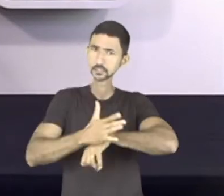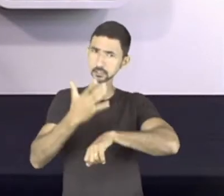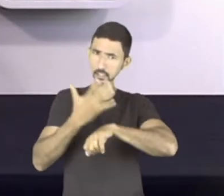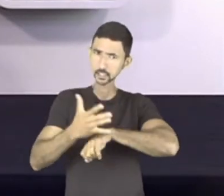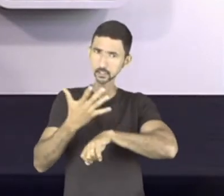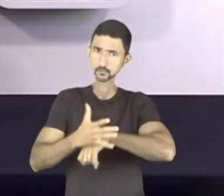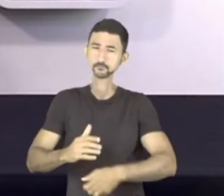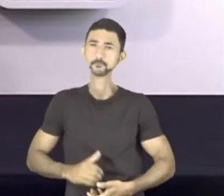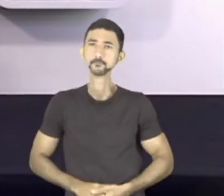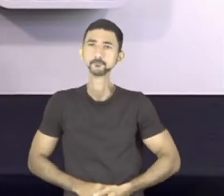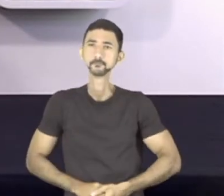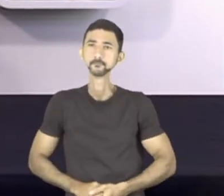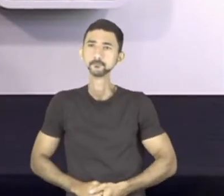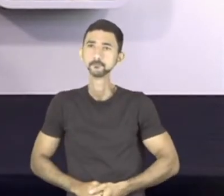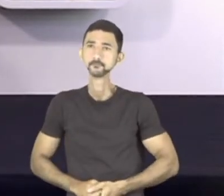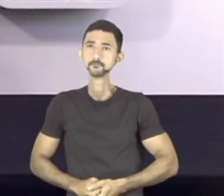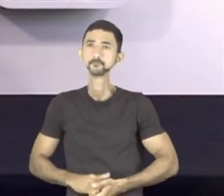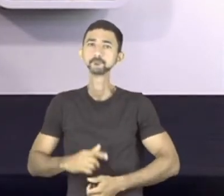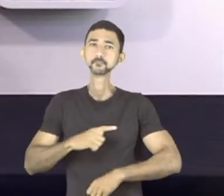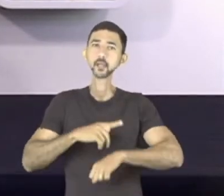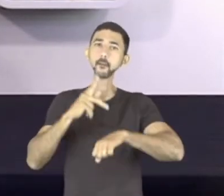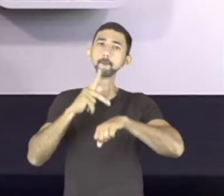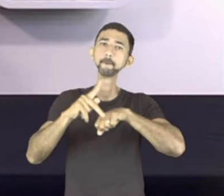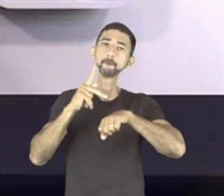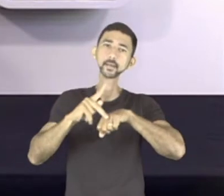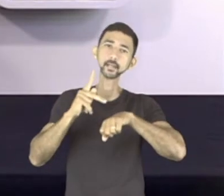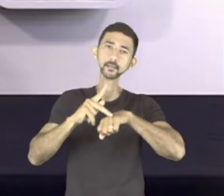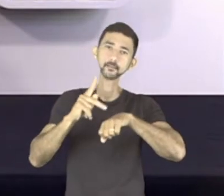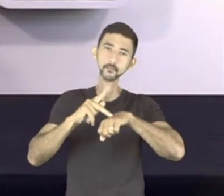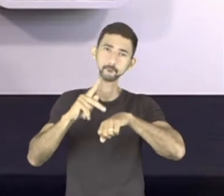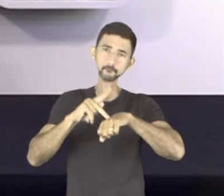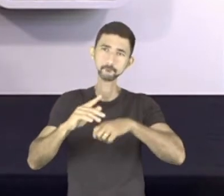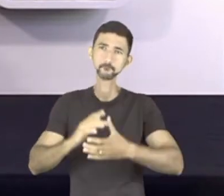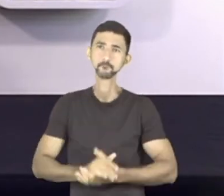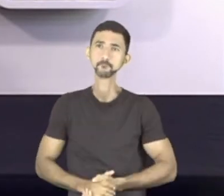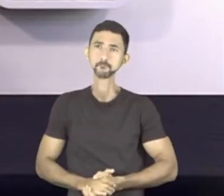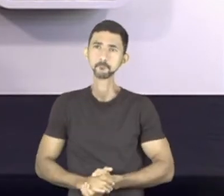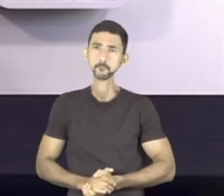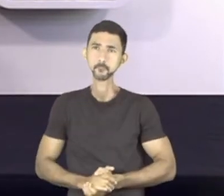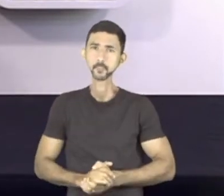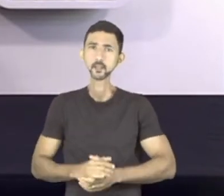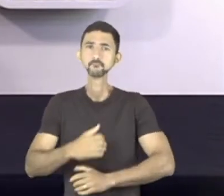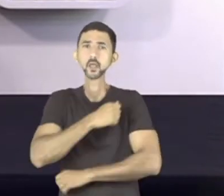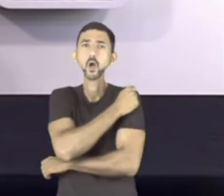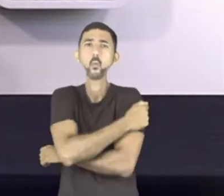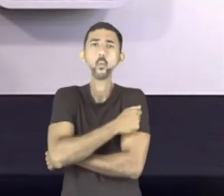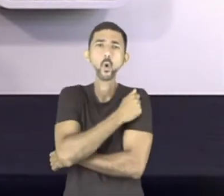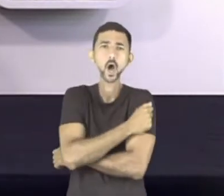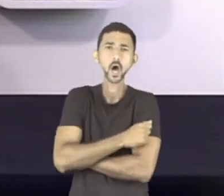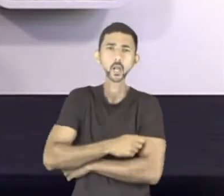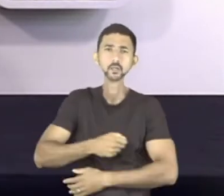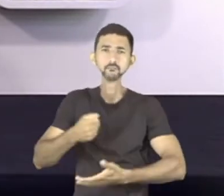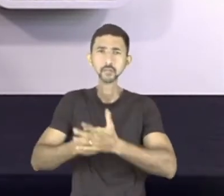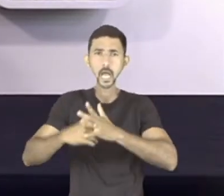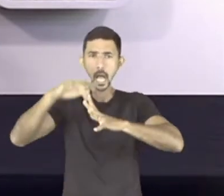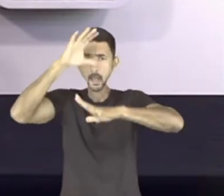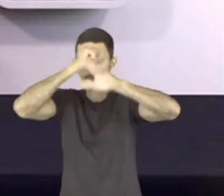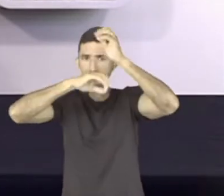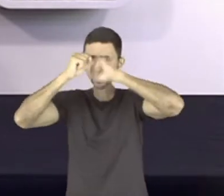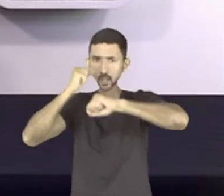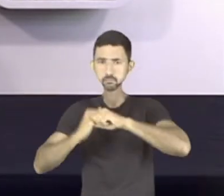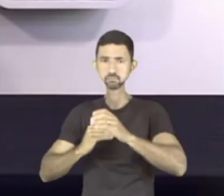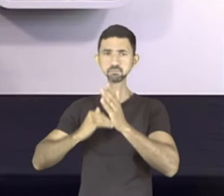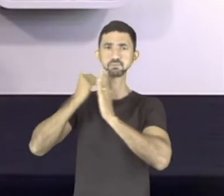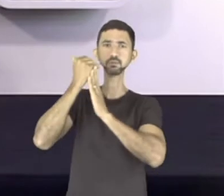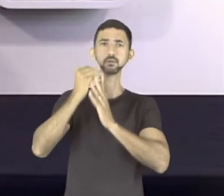treinos. E você tem a faixa preta, que é onde o aluno ele consolida o seu aprendizado e ele